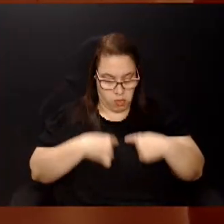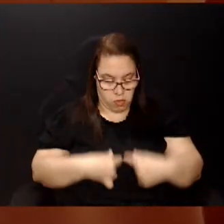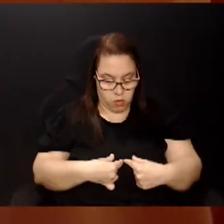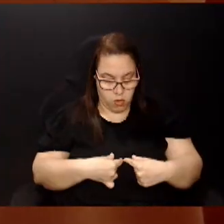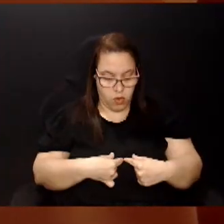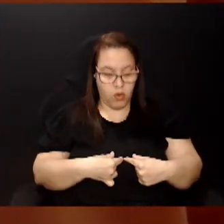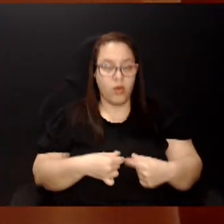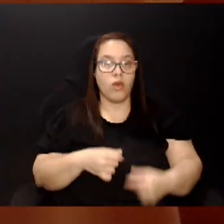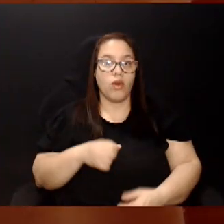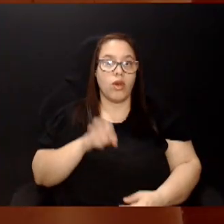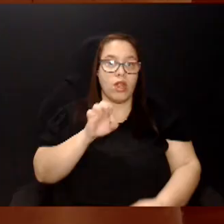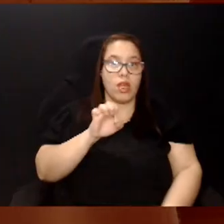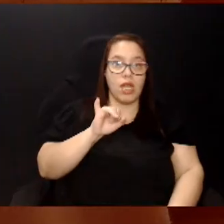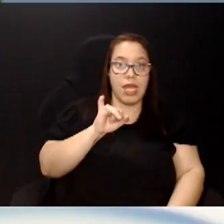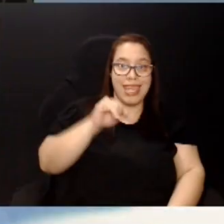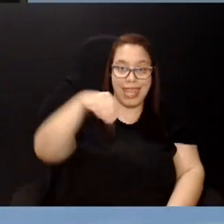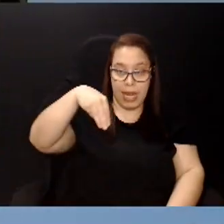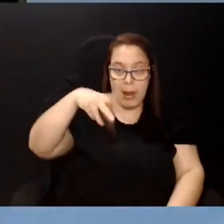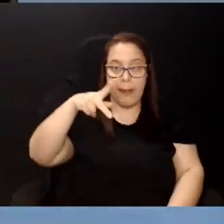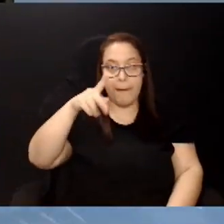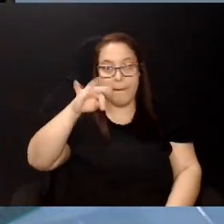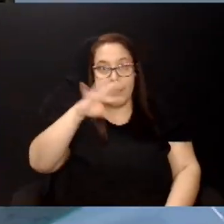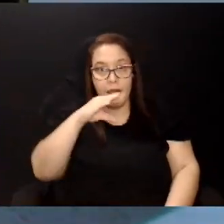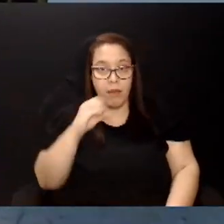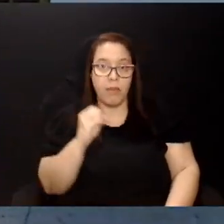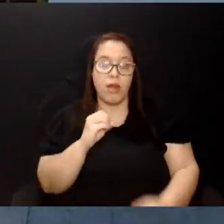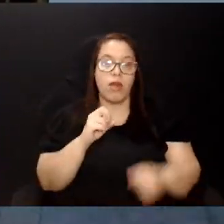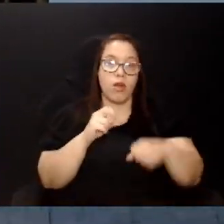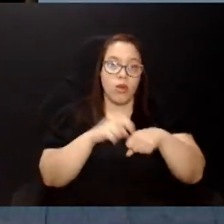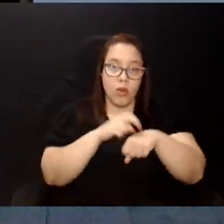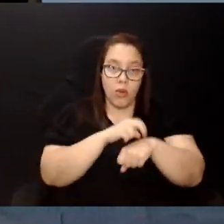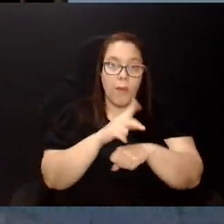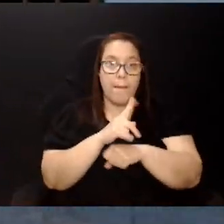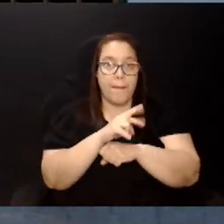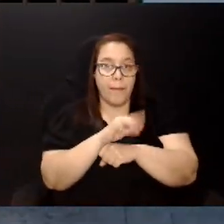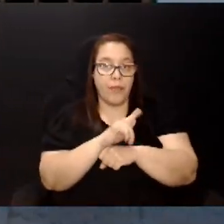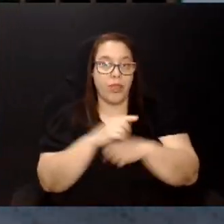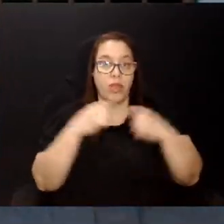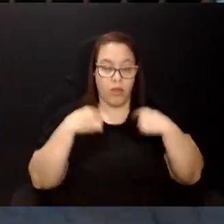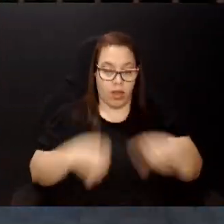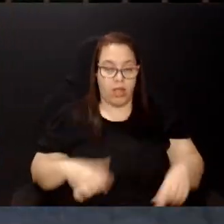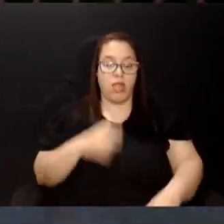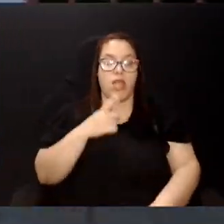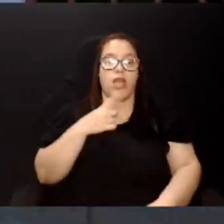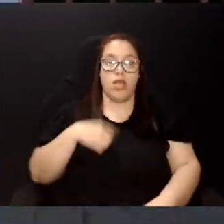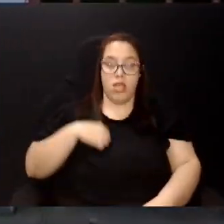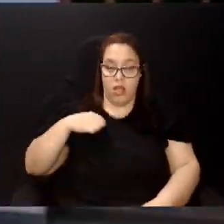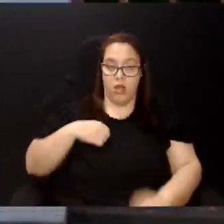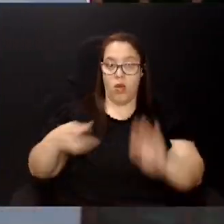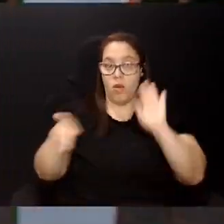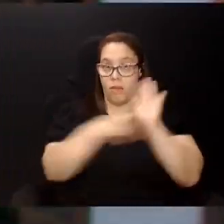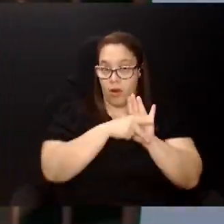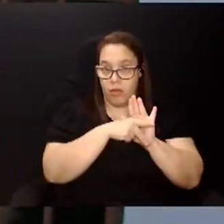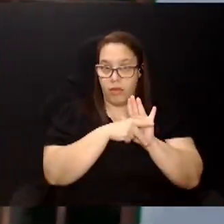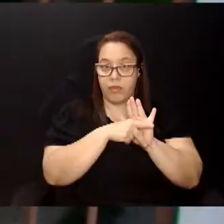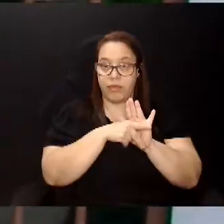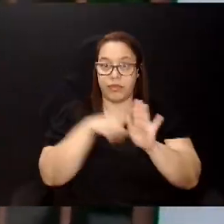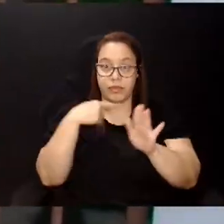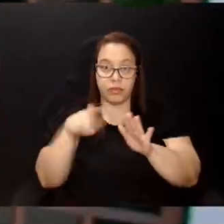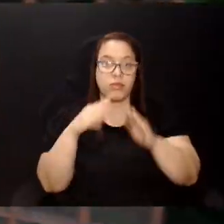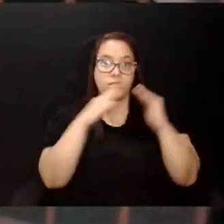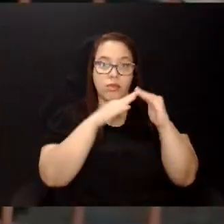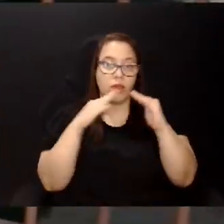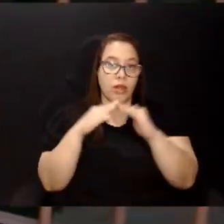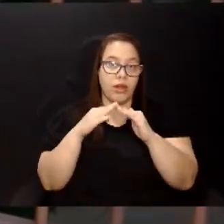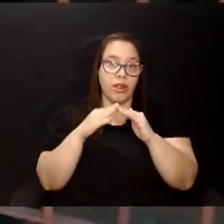a Impacto, né, Serviço de Pragas, ele também vai estar portando um uniforme. Os agentes que vão até as residências, o uniforme é